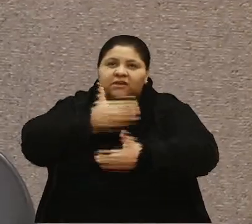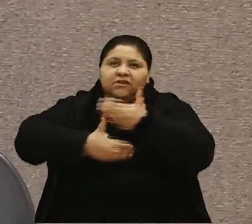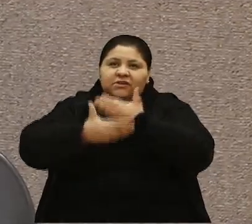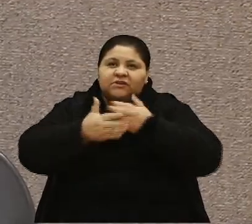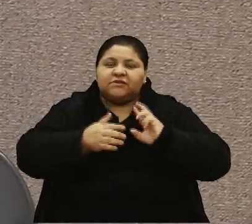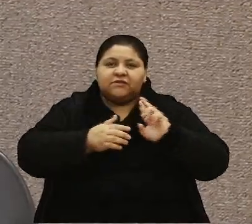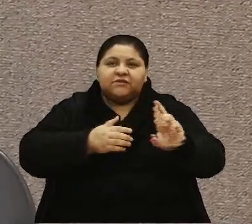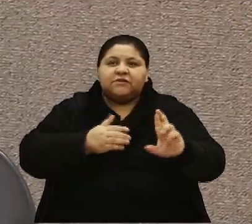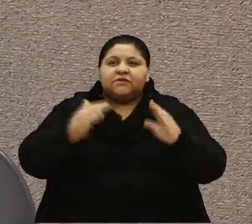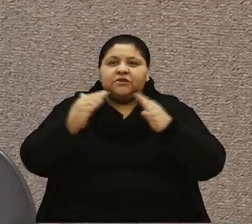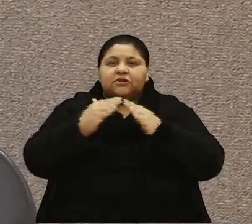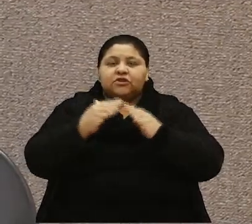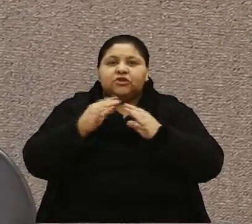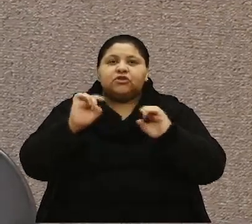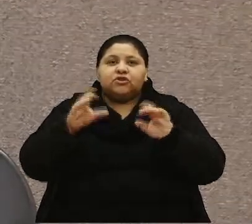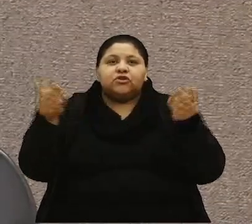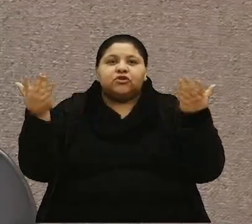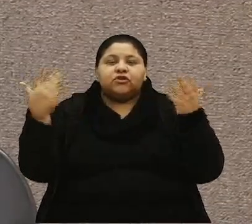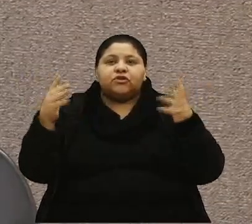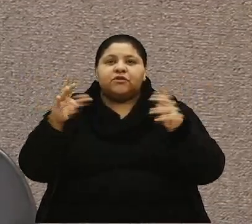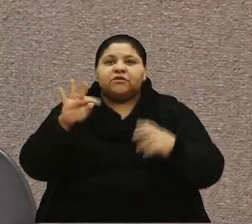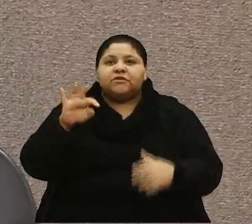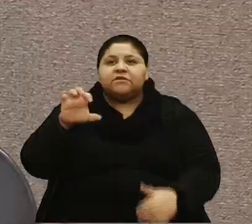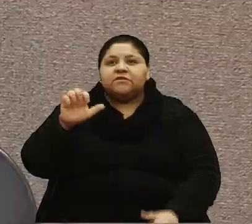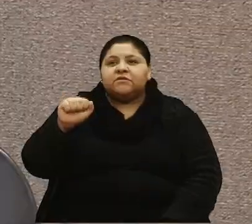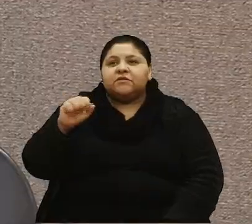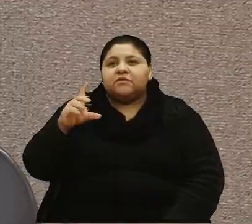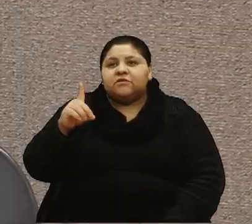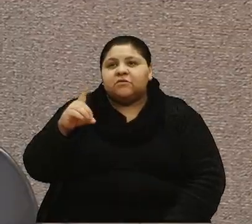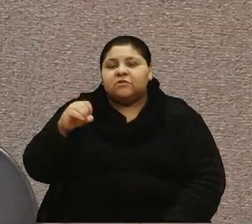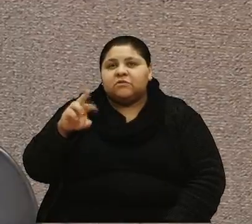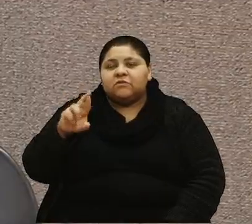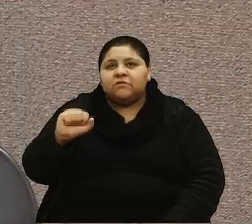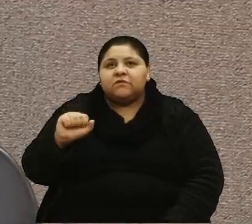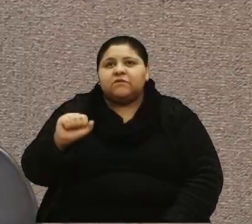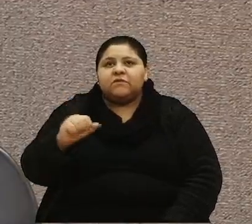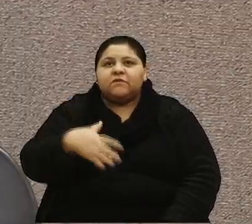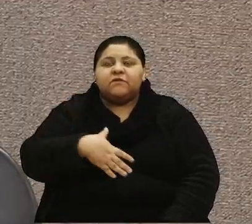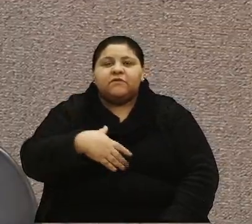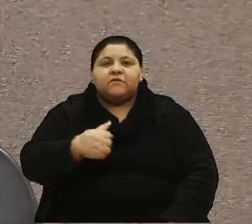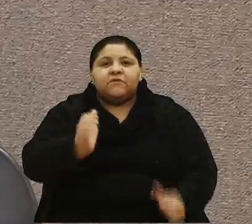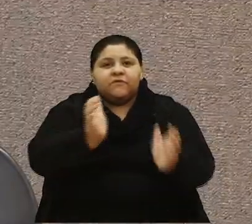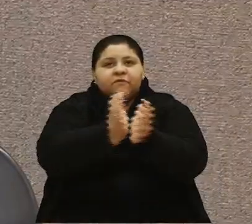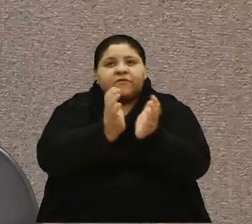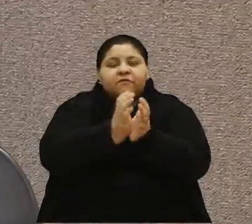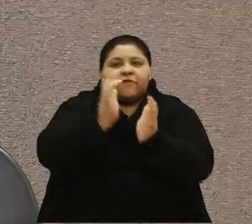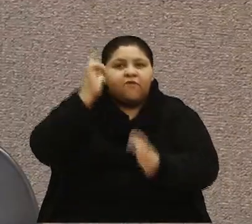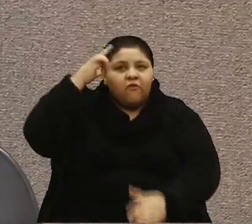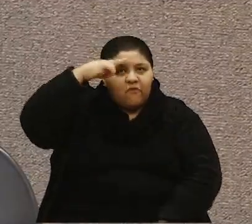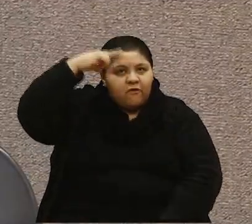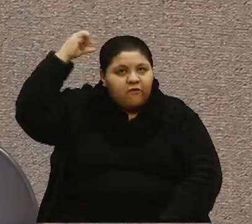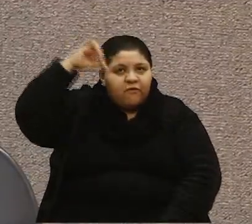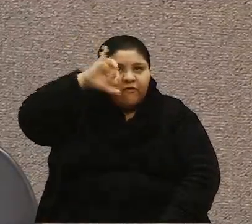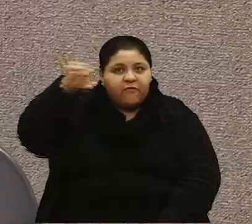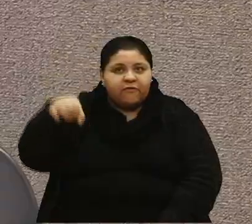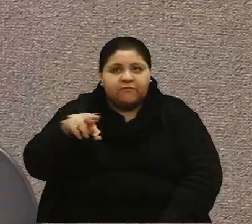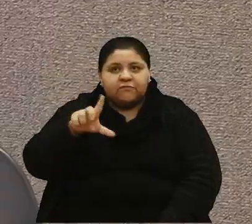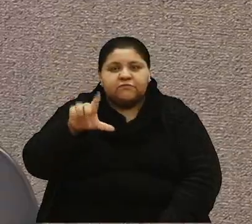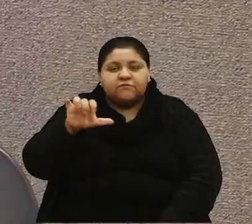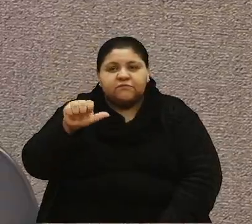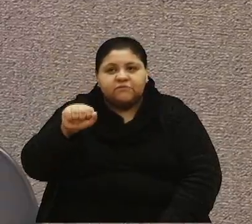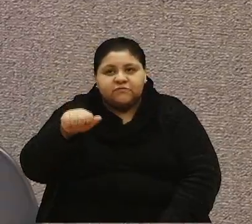colegas da casa, só felicitar a chegada da Teodora, filha do nosso colega aqui jornalista, o Fábio Rausch, e da Juliana. Que